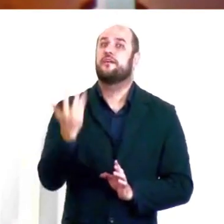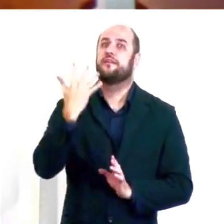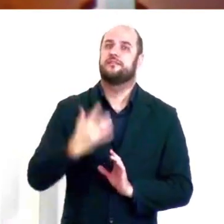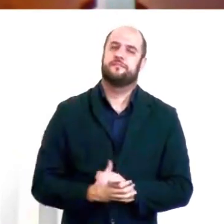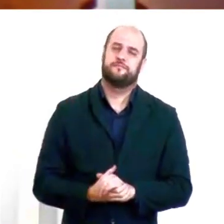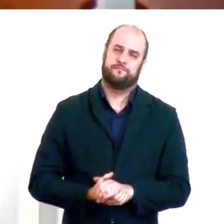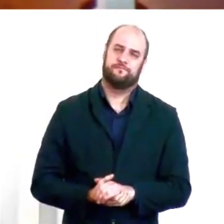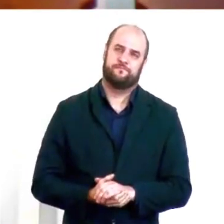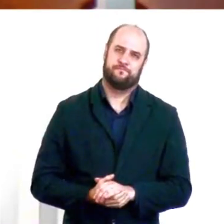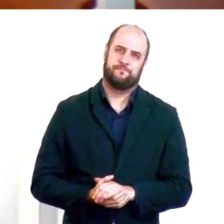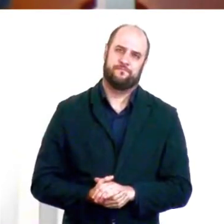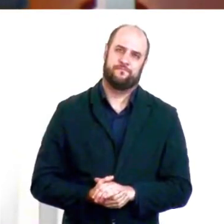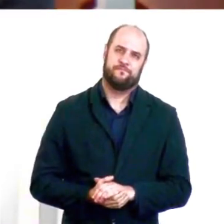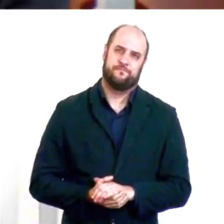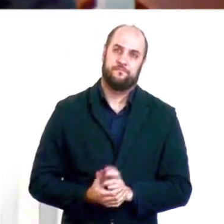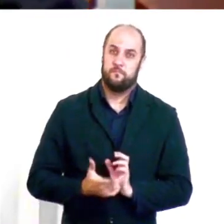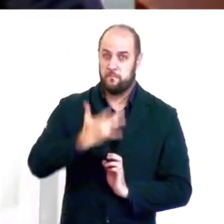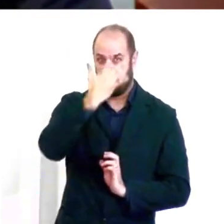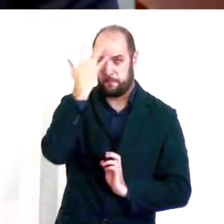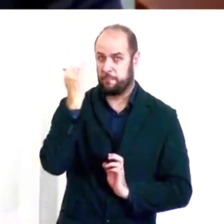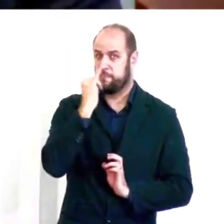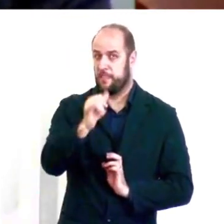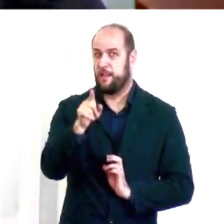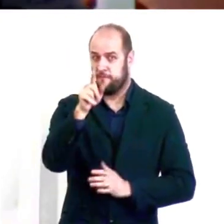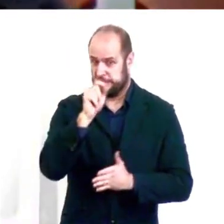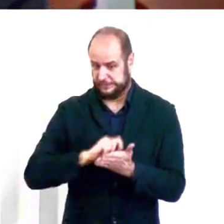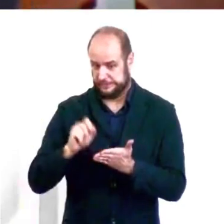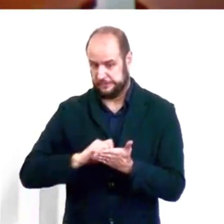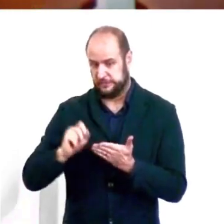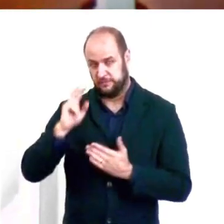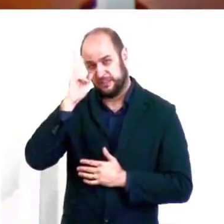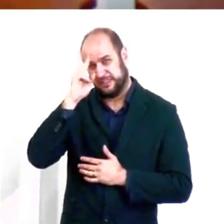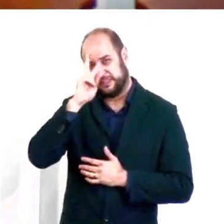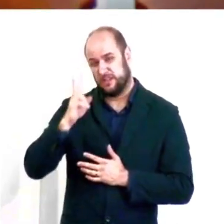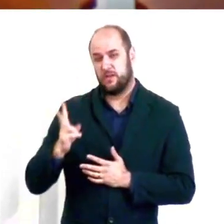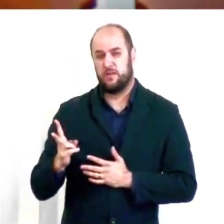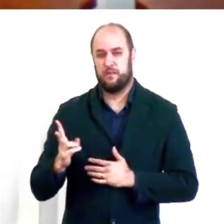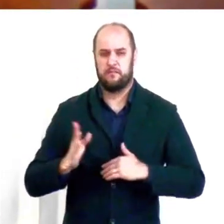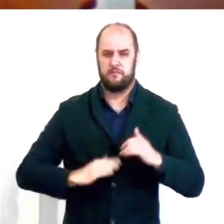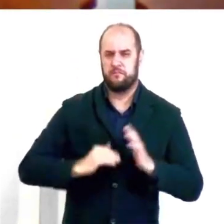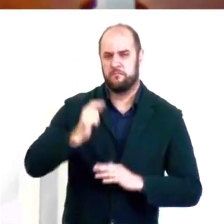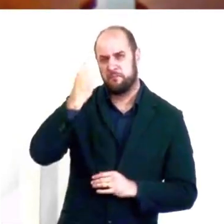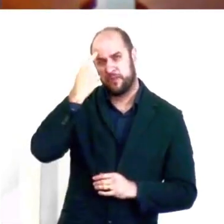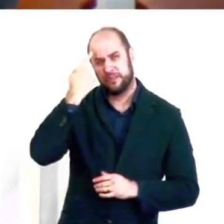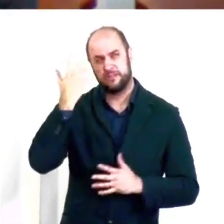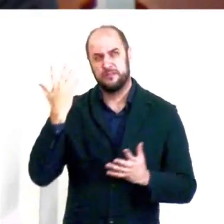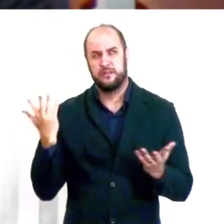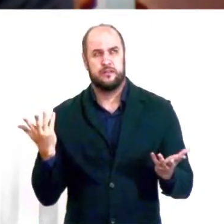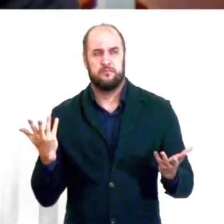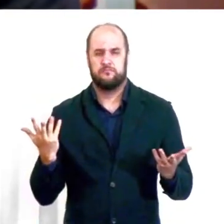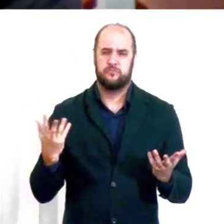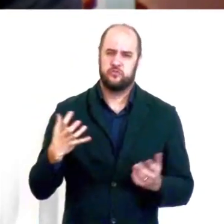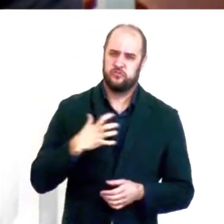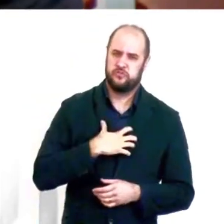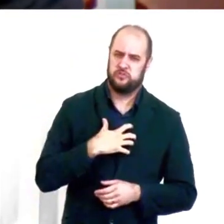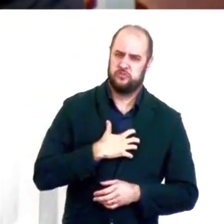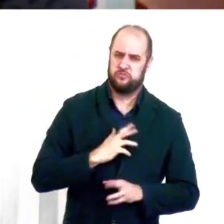Aqueles que pedem para você escrever a sua história e tentam de uma forma humanista escrevê-la,